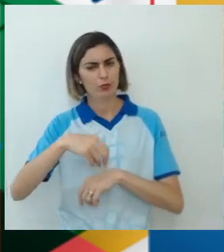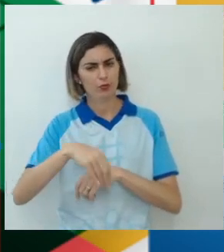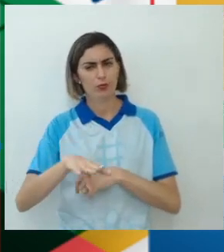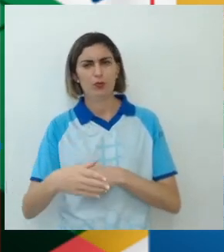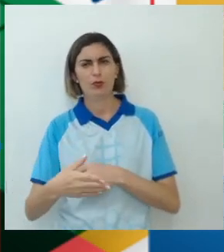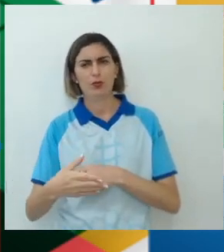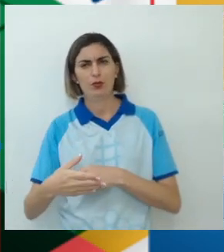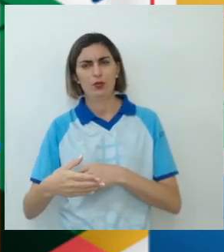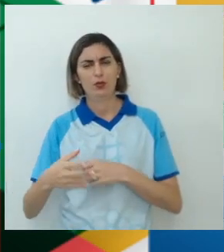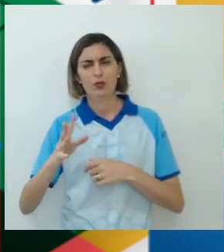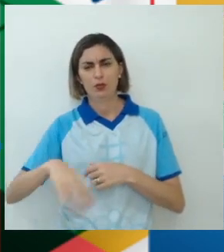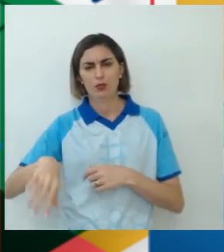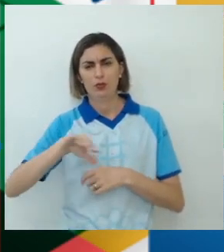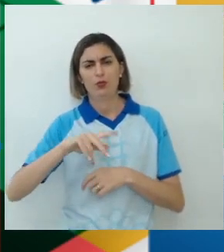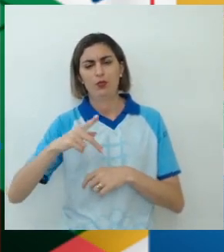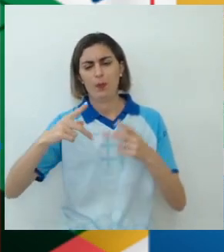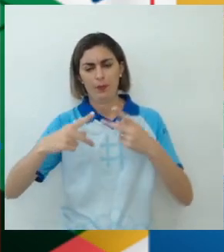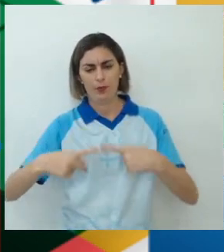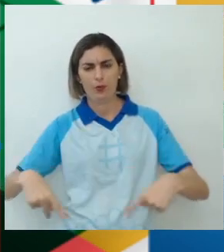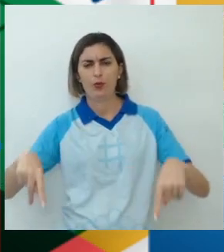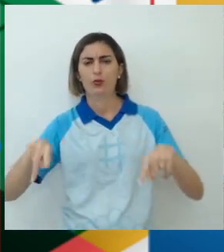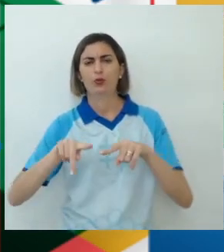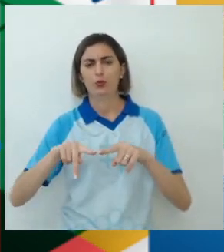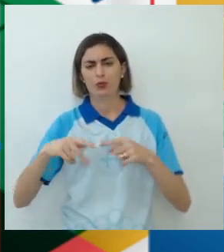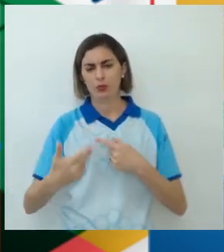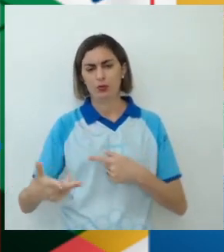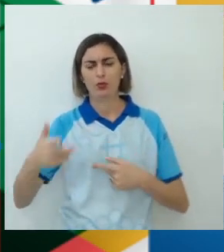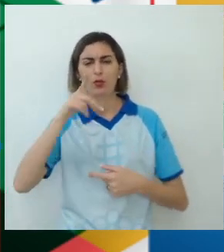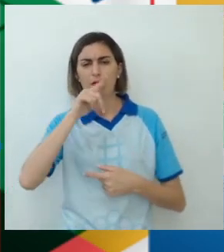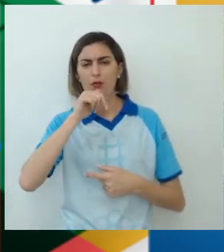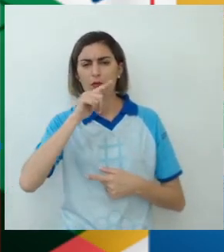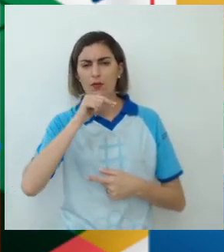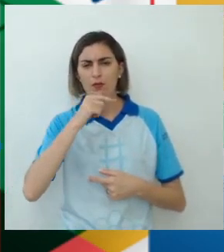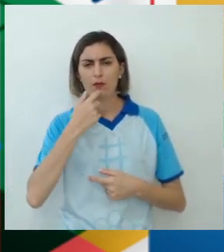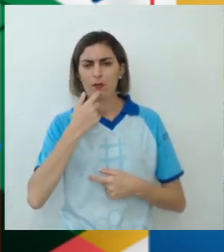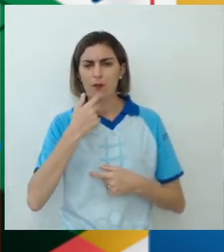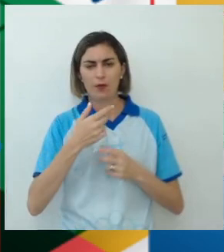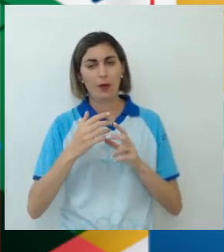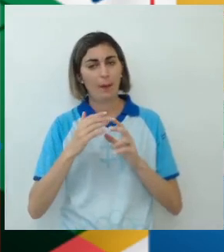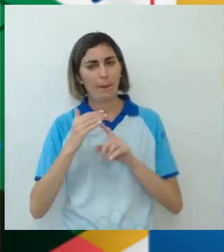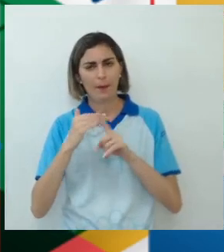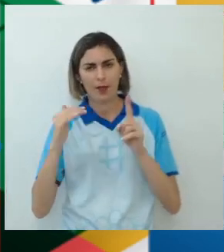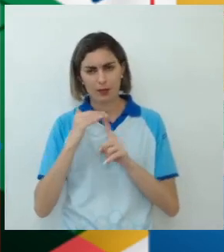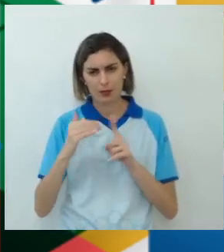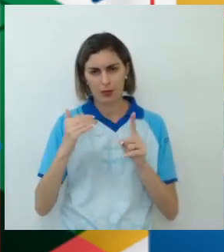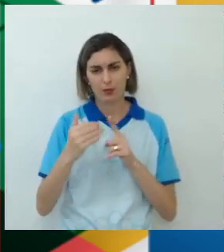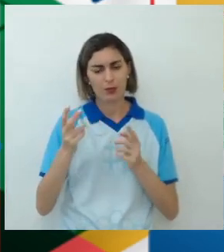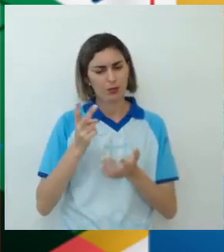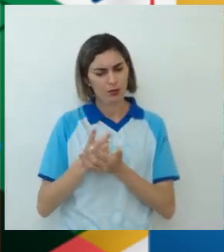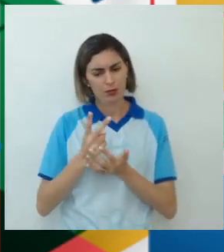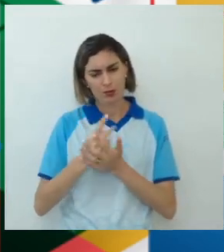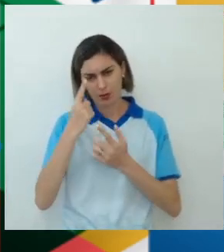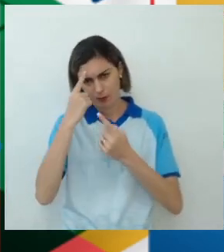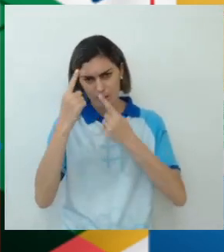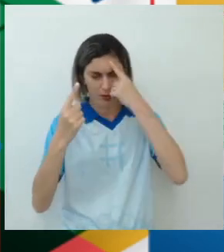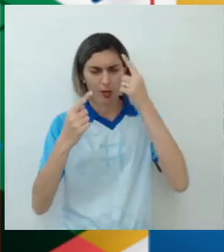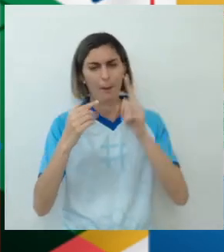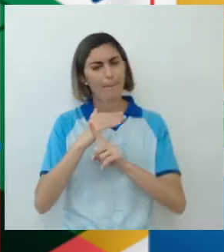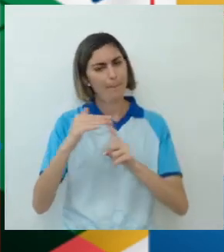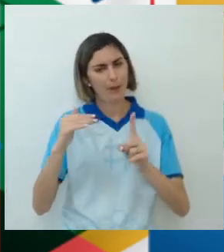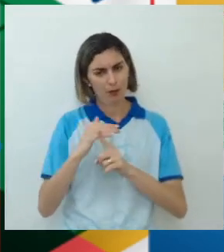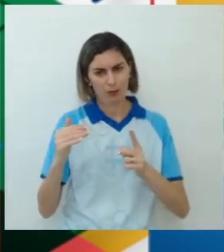transferem parcialmente seus prótons para a água. Veja, parcialmente dá sempre a ideia de uma